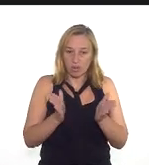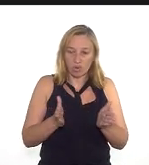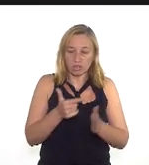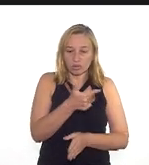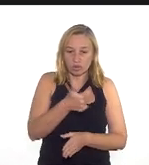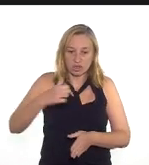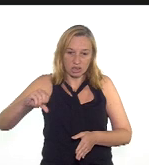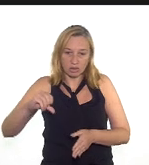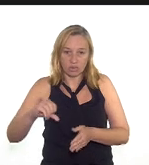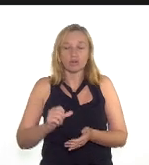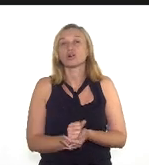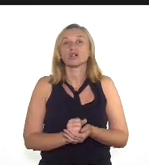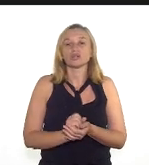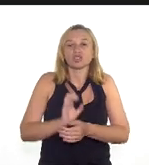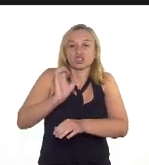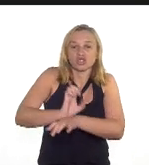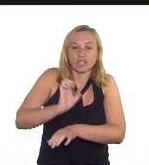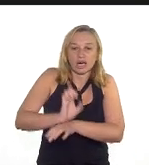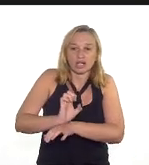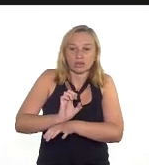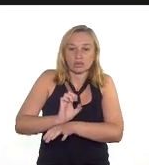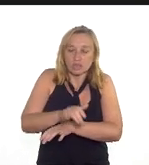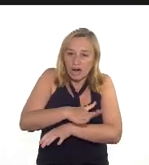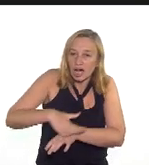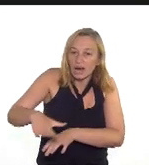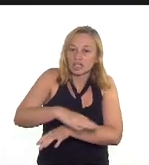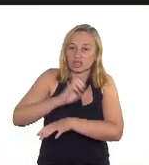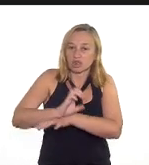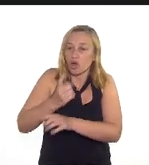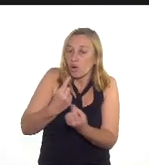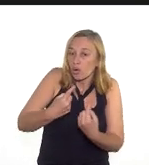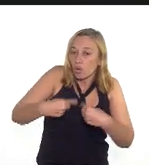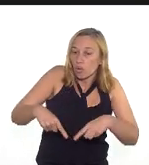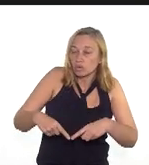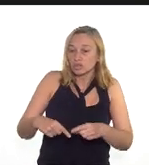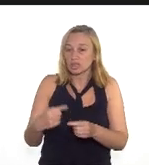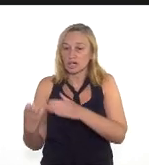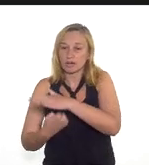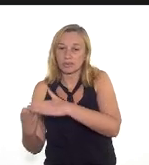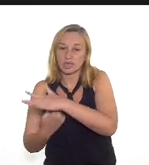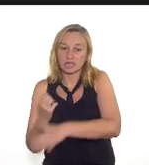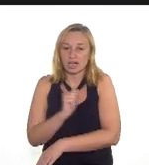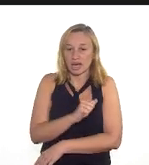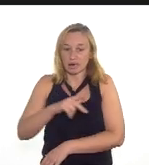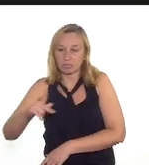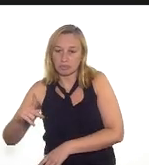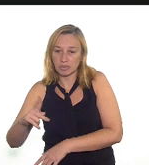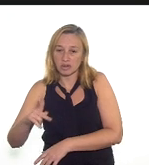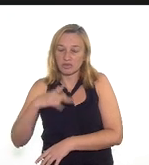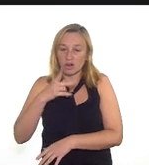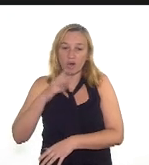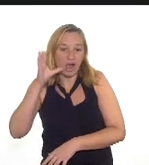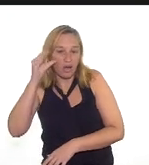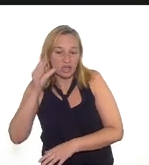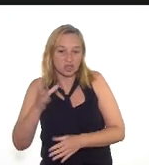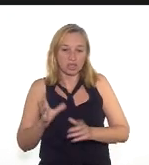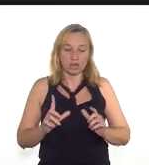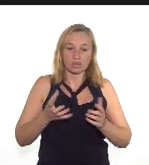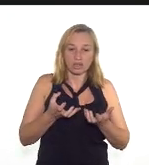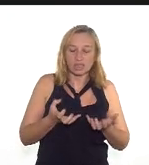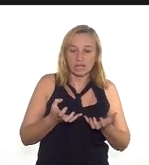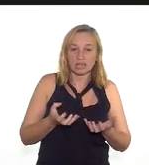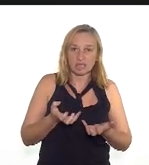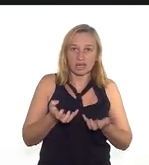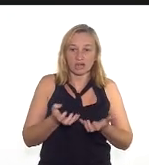Estado entrou no âmbito estadual contra a empresa e aí a ANP avocou, falando, olha, eu tenho interesse na ação. Aí trouxe para a